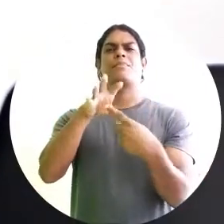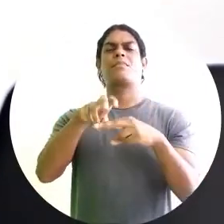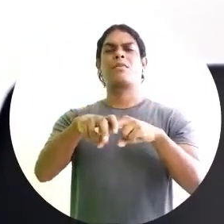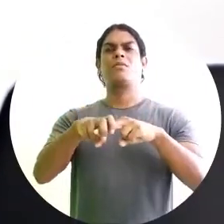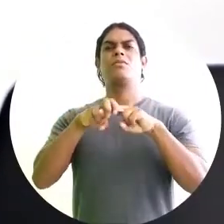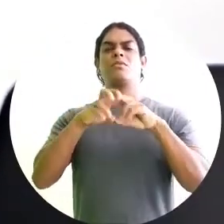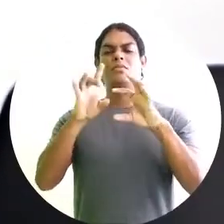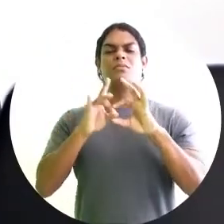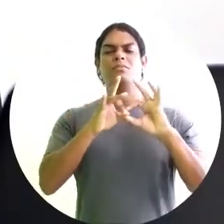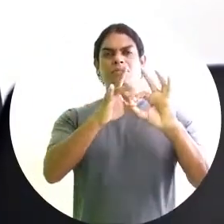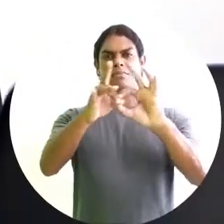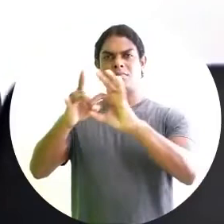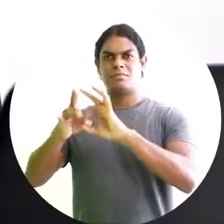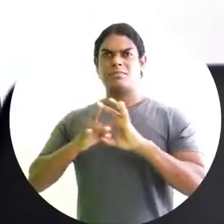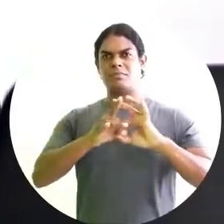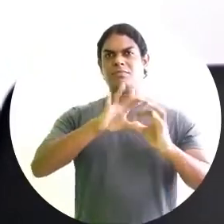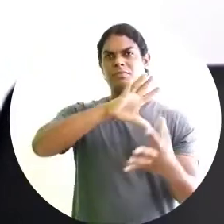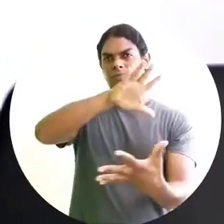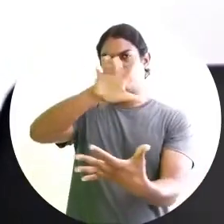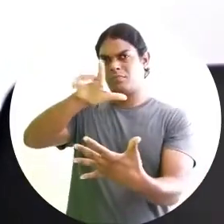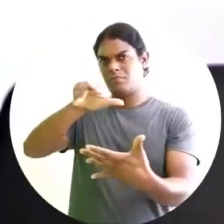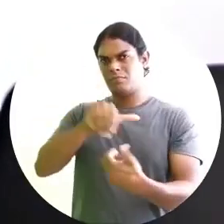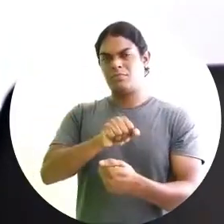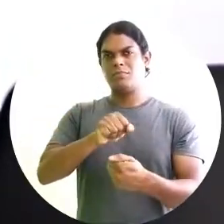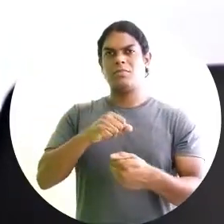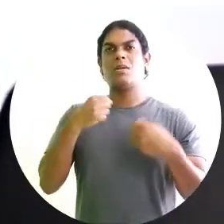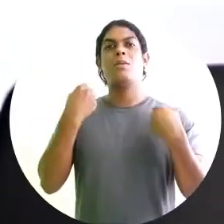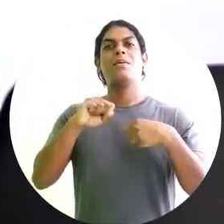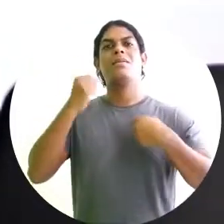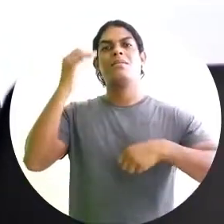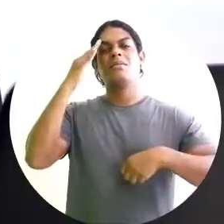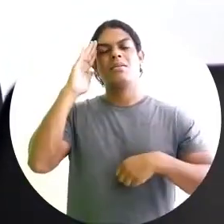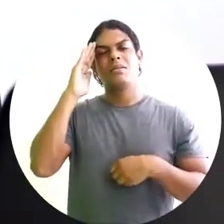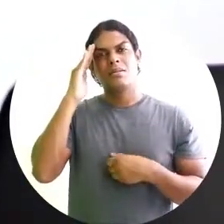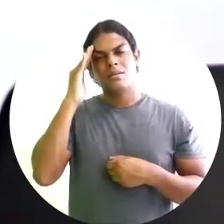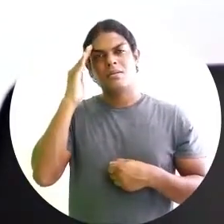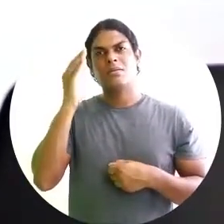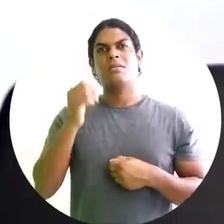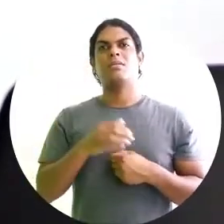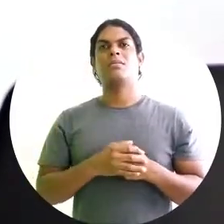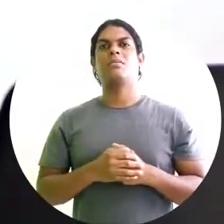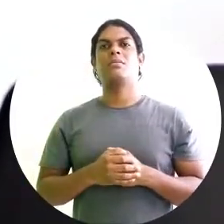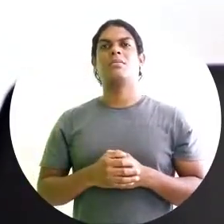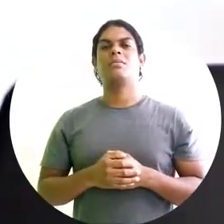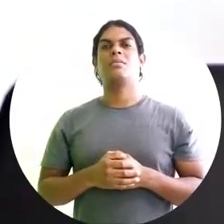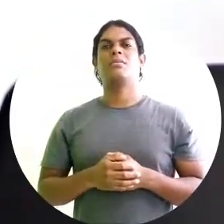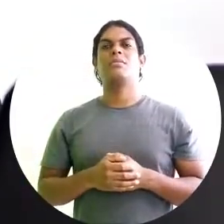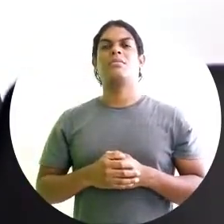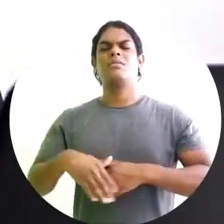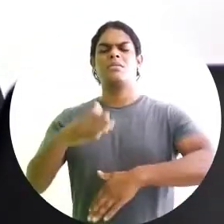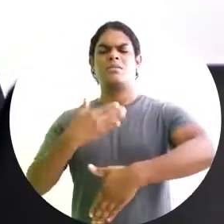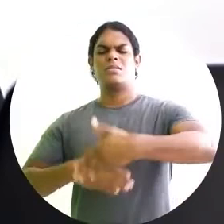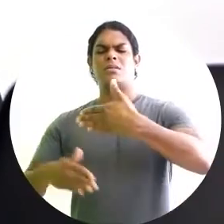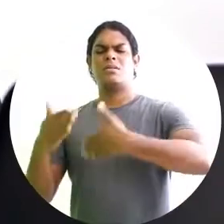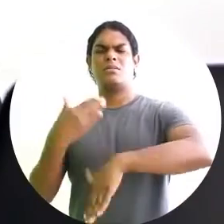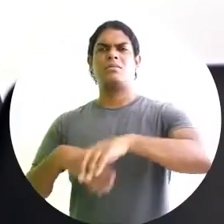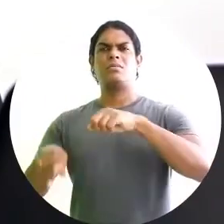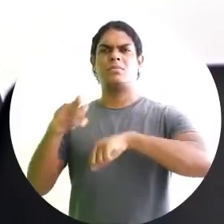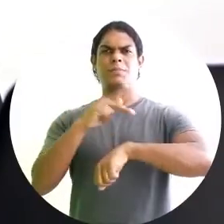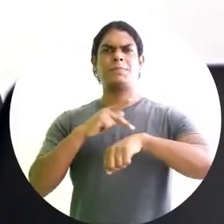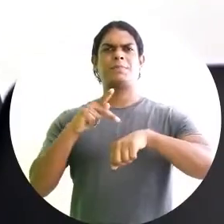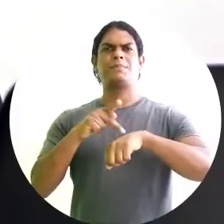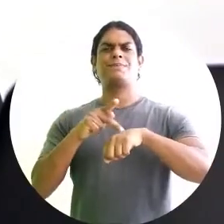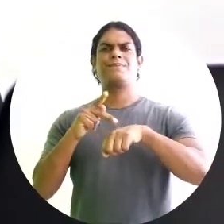certo? Nesse sentido, nós devemos entender que fatores de interação entre os